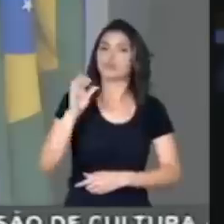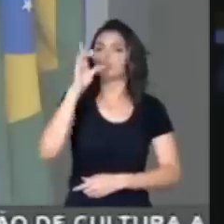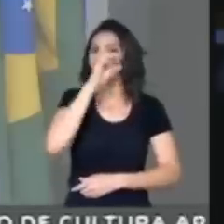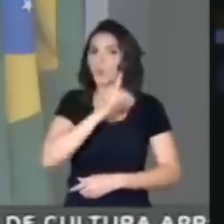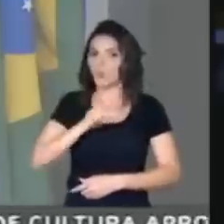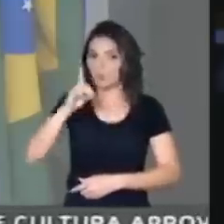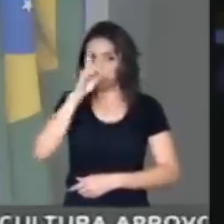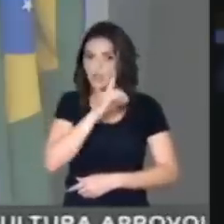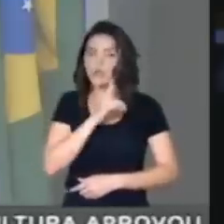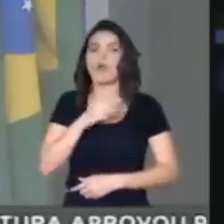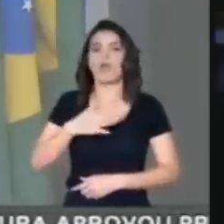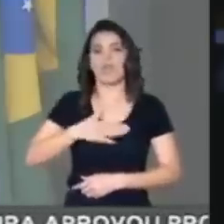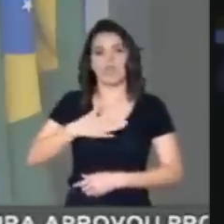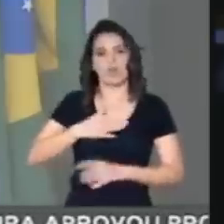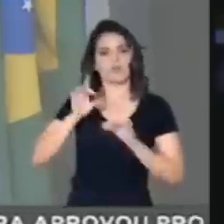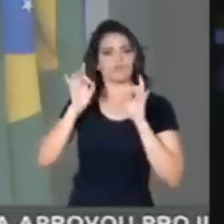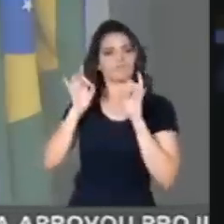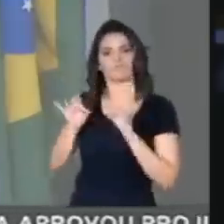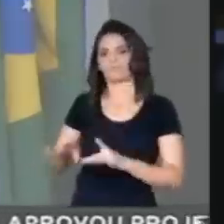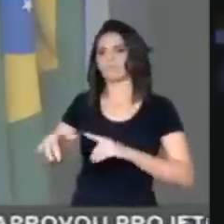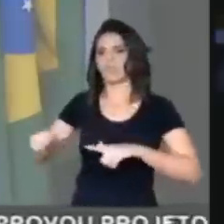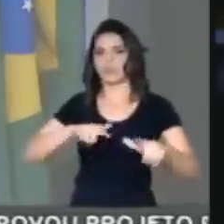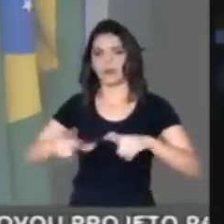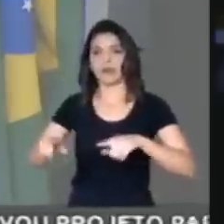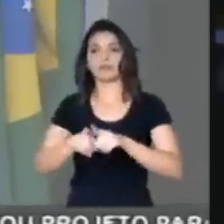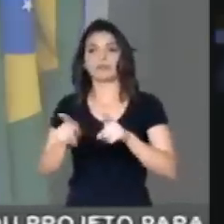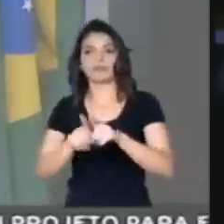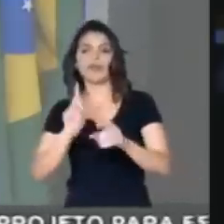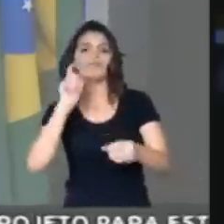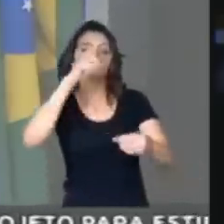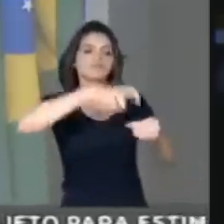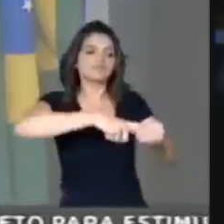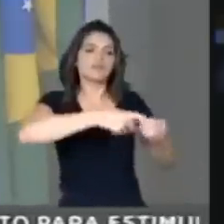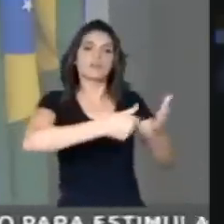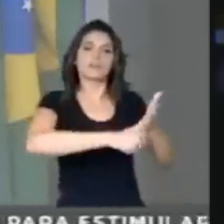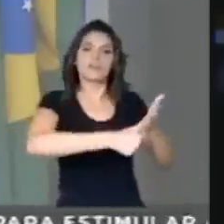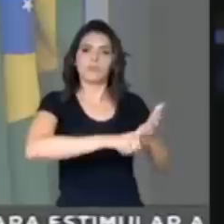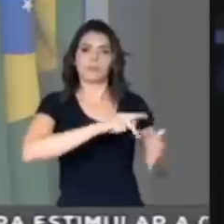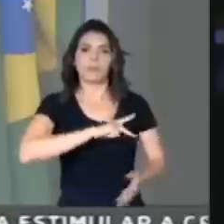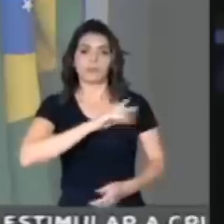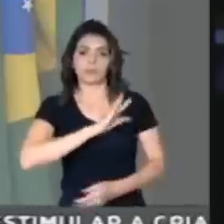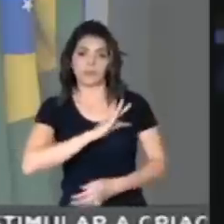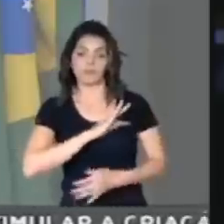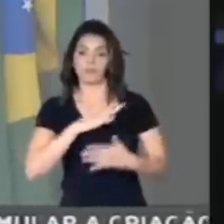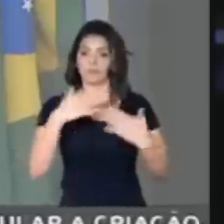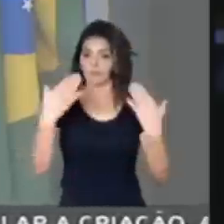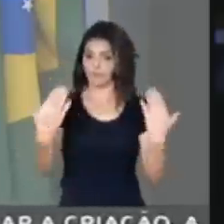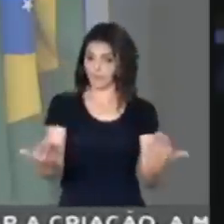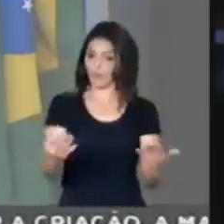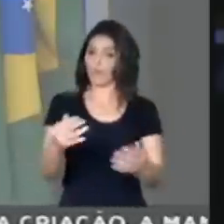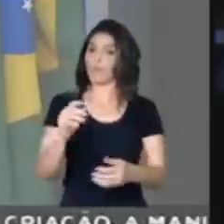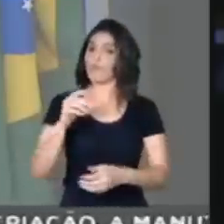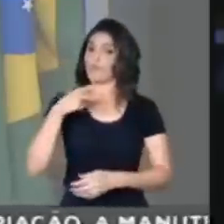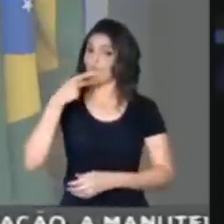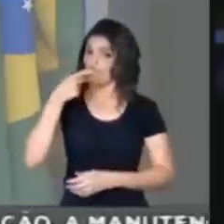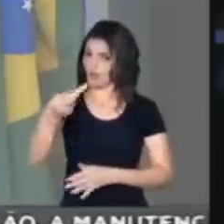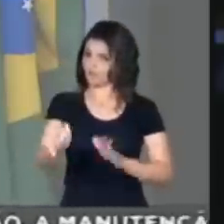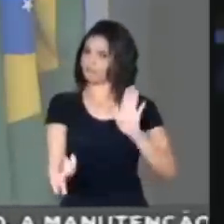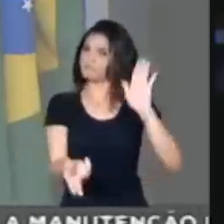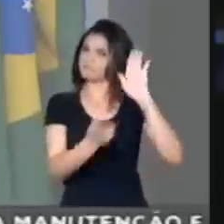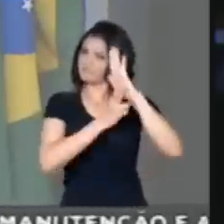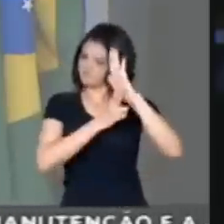só renunciaria meu mandato, como eu me filiaria ao Partido dos Trabalhadores. Pois bem, fiz essa